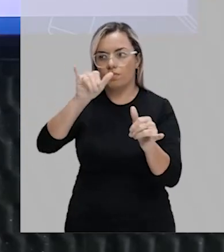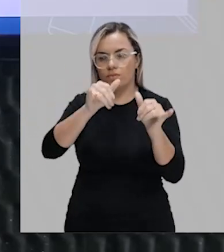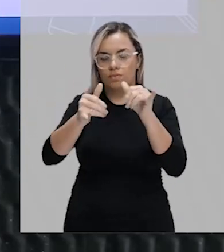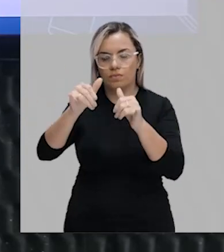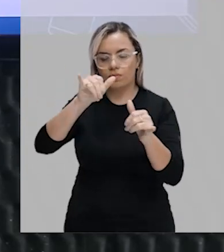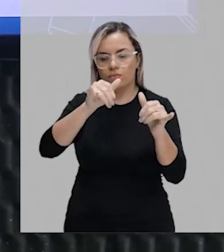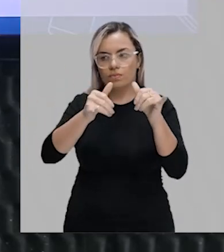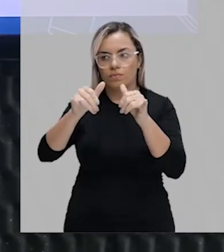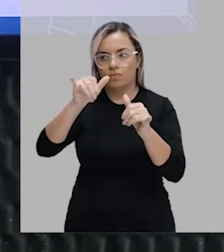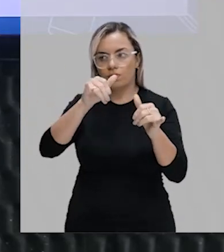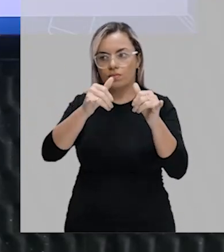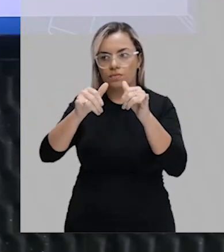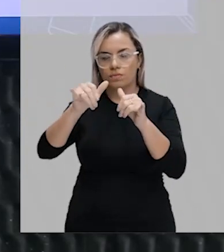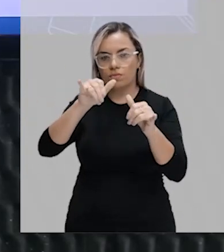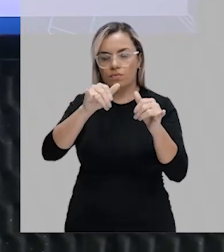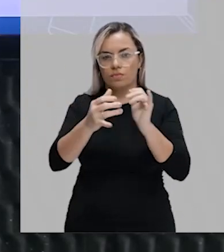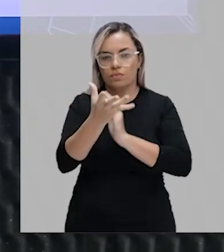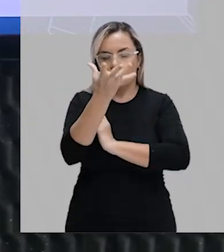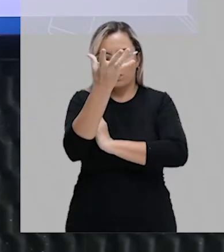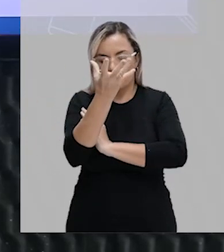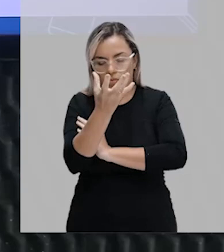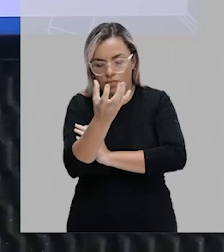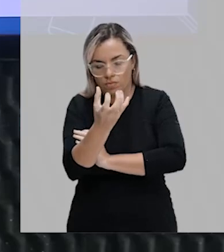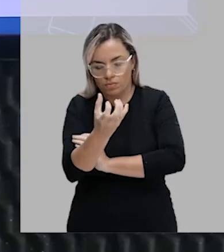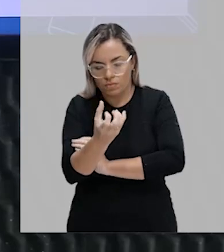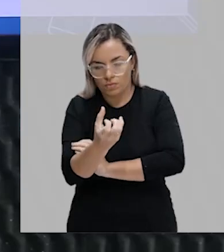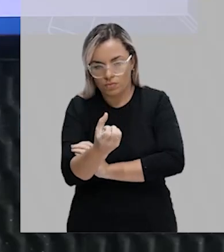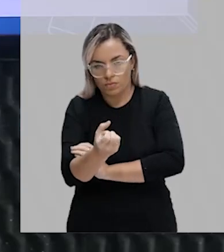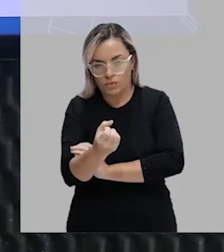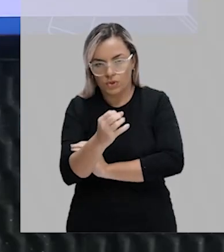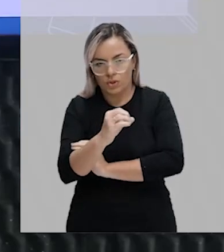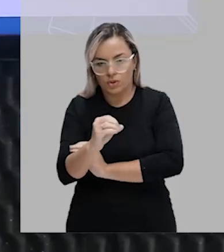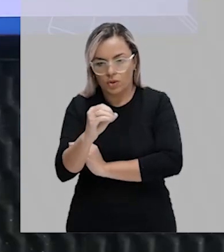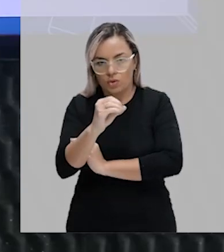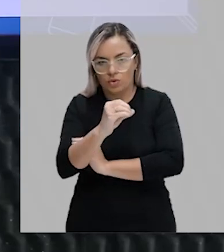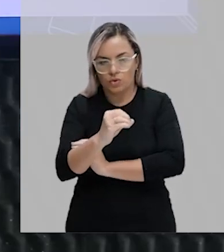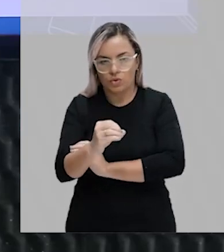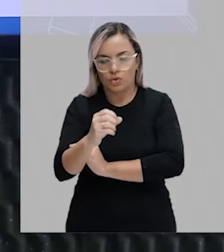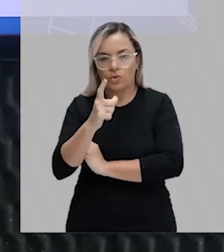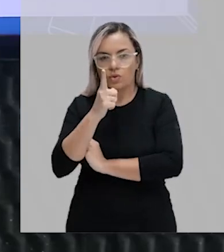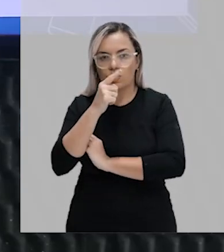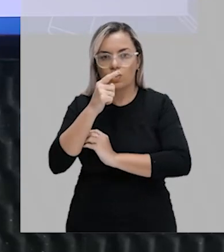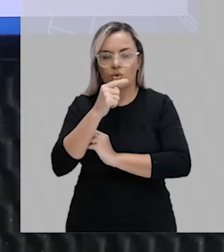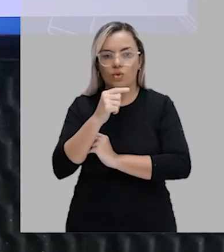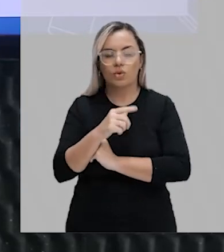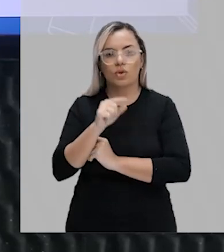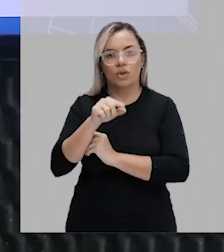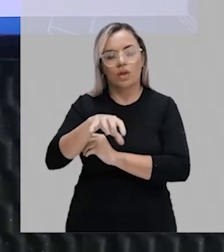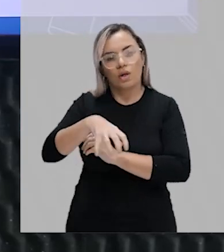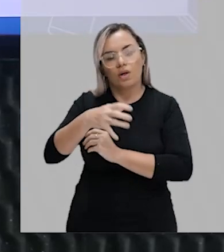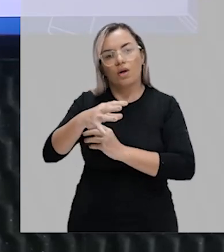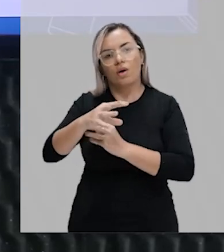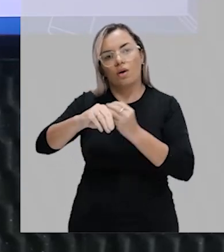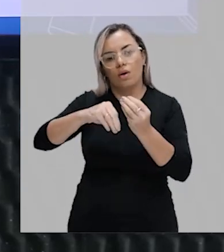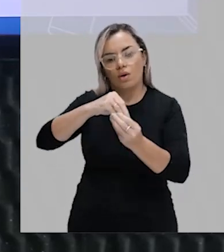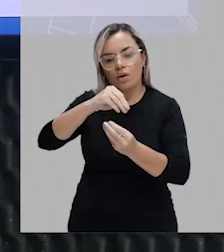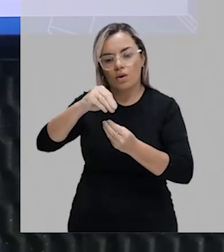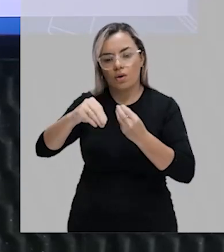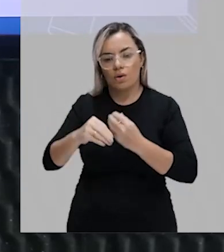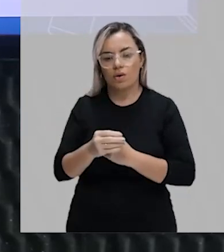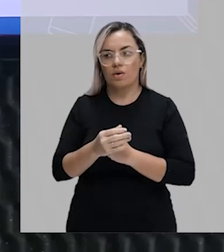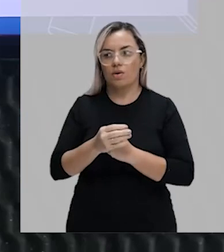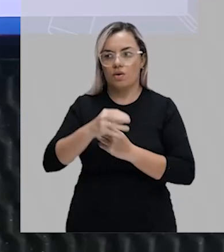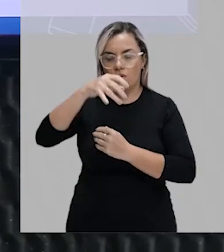elas foram arrastadas por essas gotículas de água que estavam sofrendo condensação. A gotícula de água